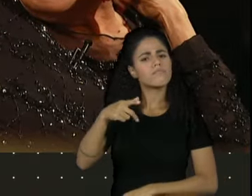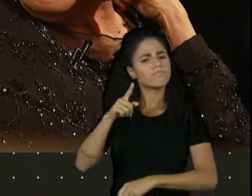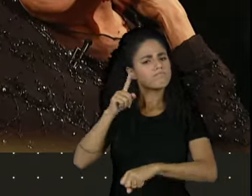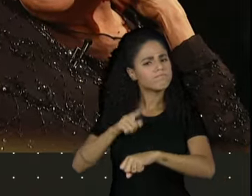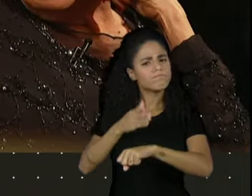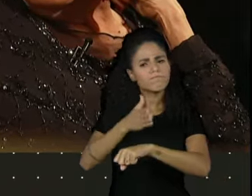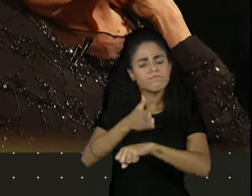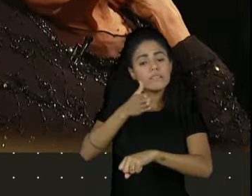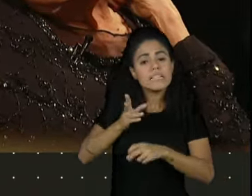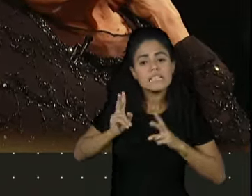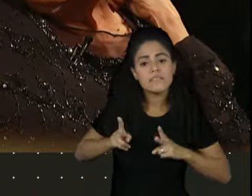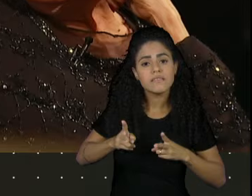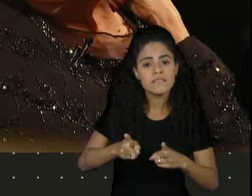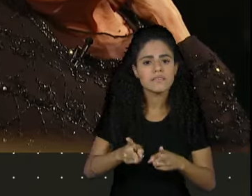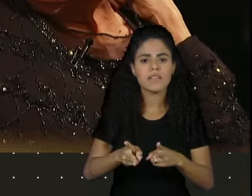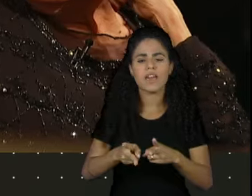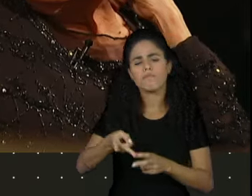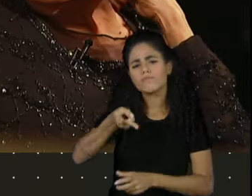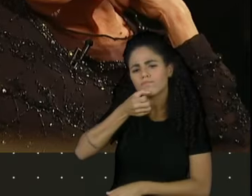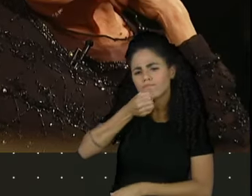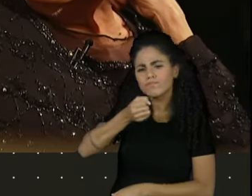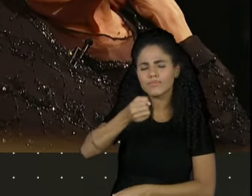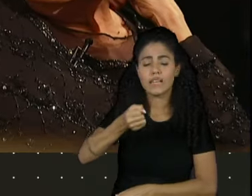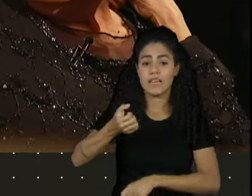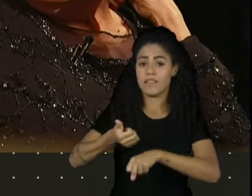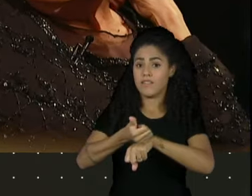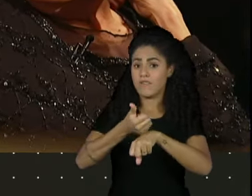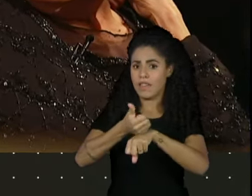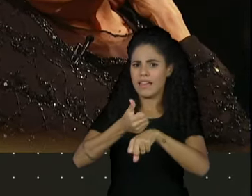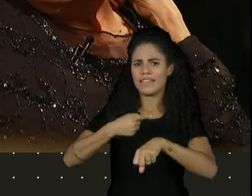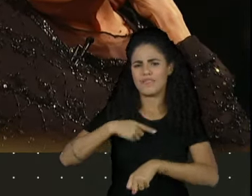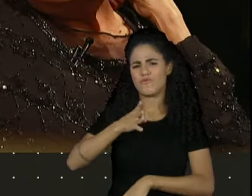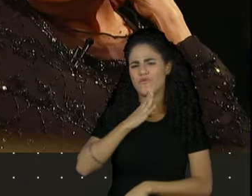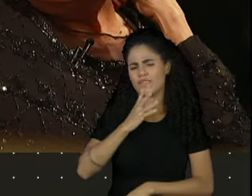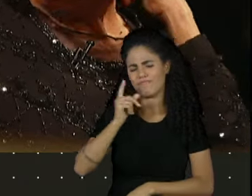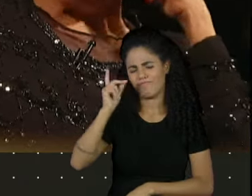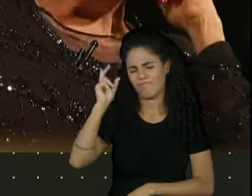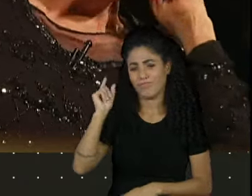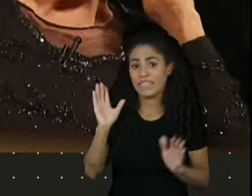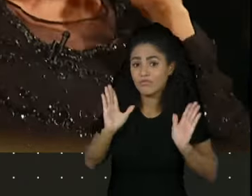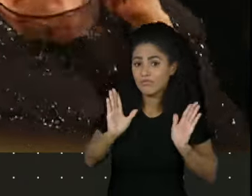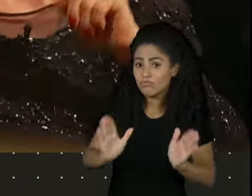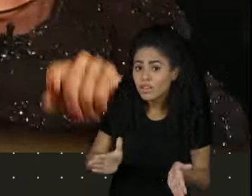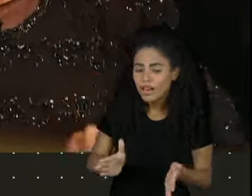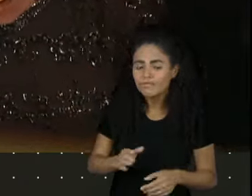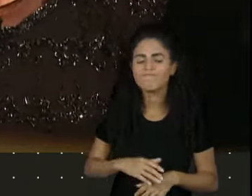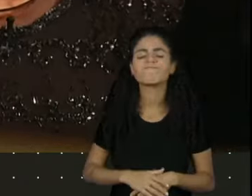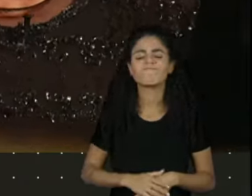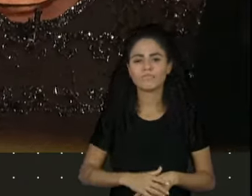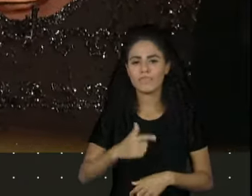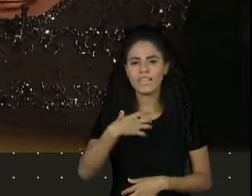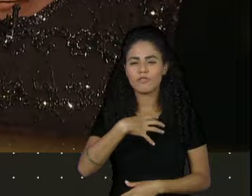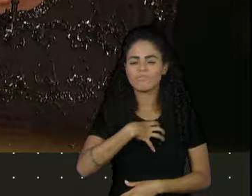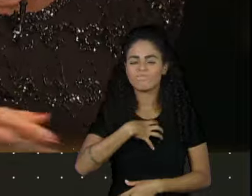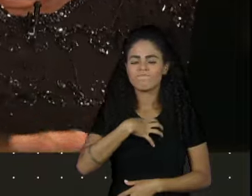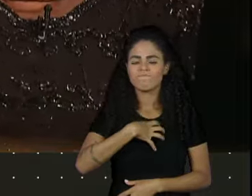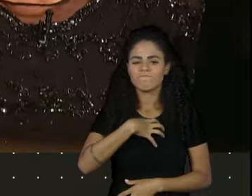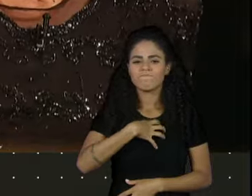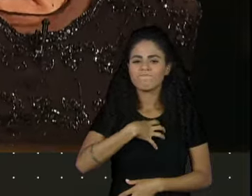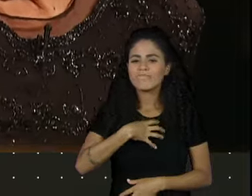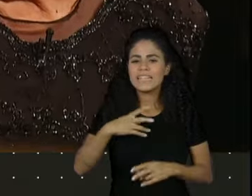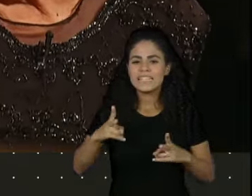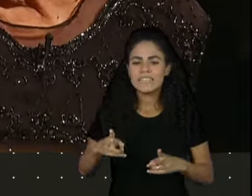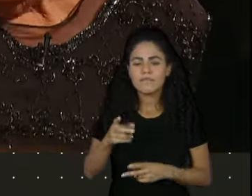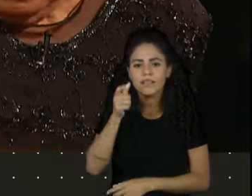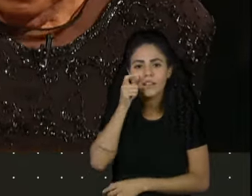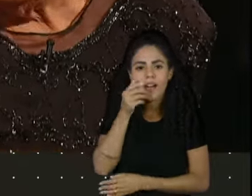Claudete Soares é uma das cantoras mais profissionais que eu já conheci e fico muito sempre impressionado